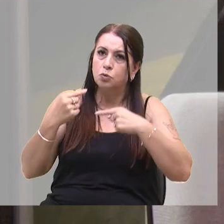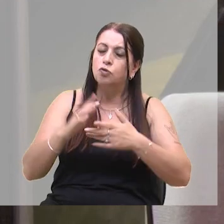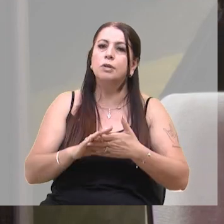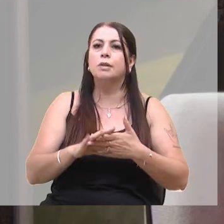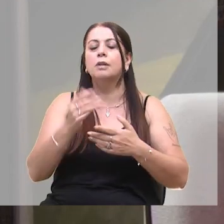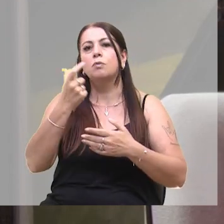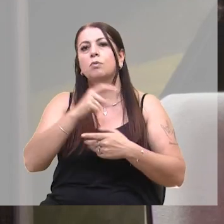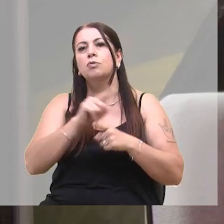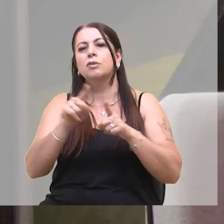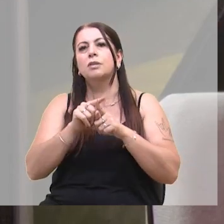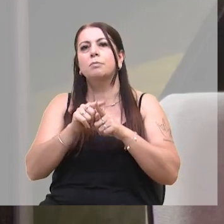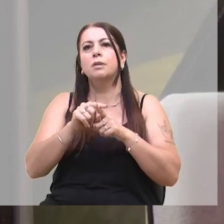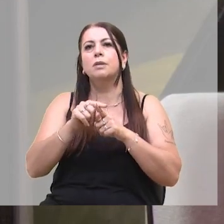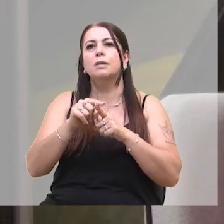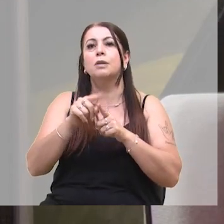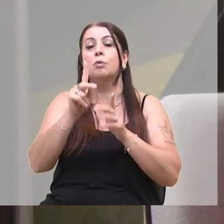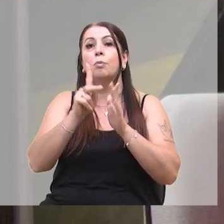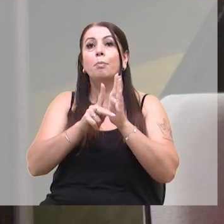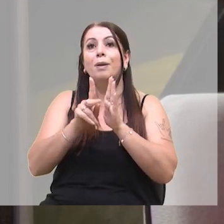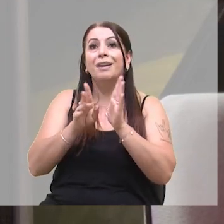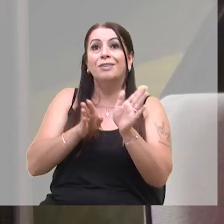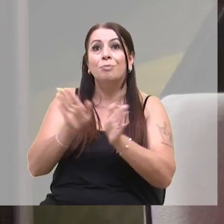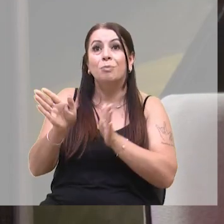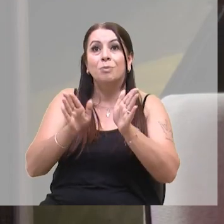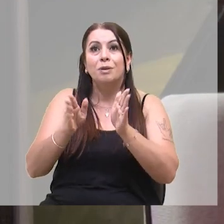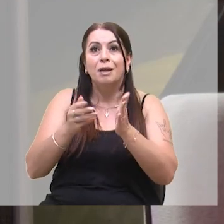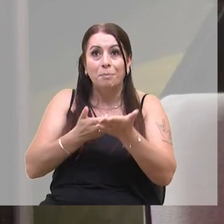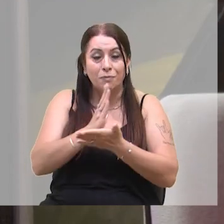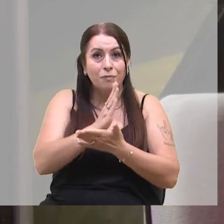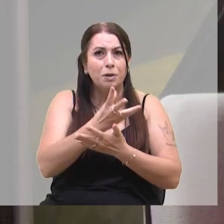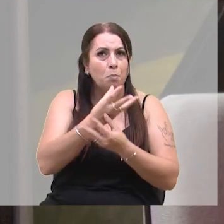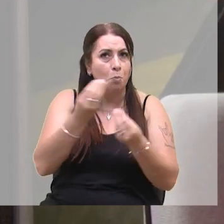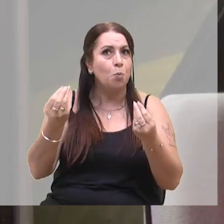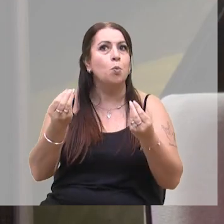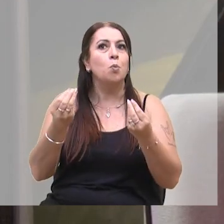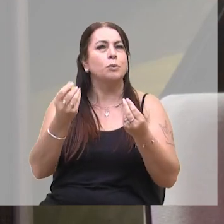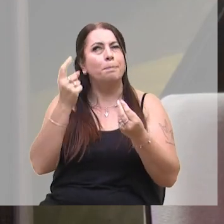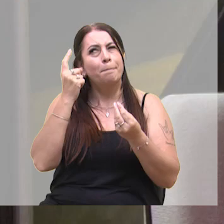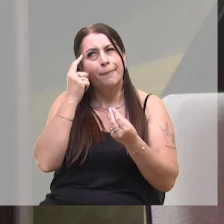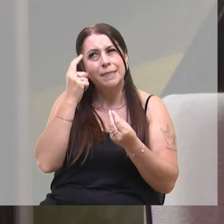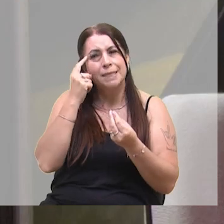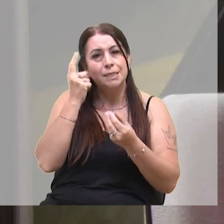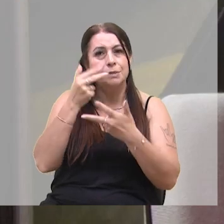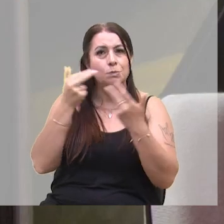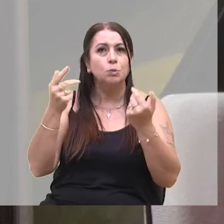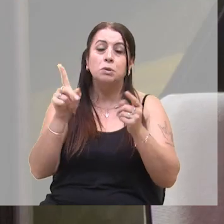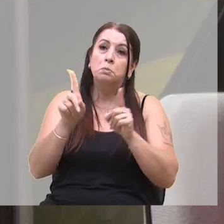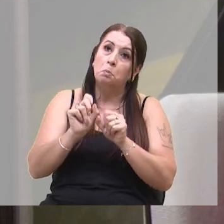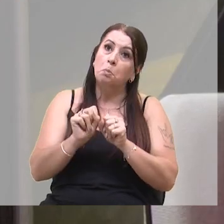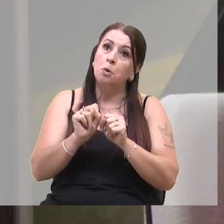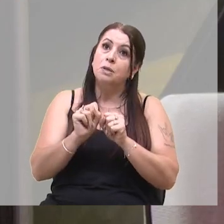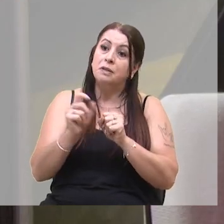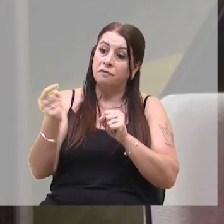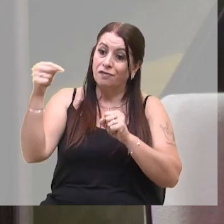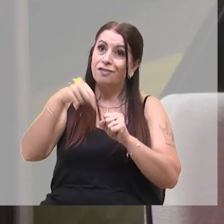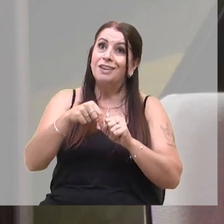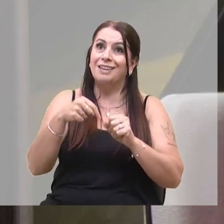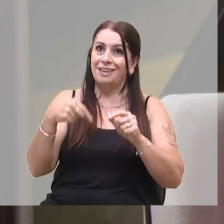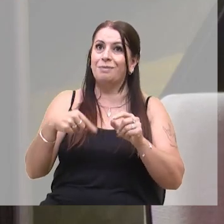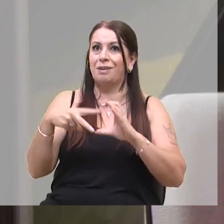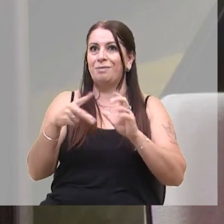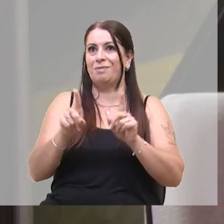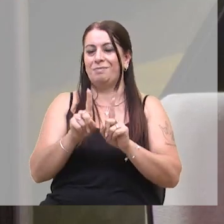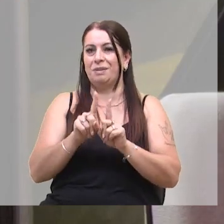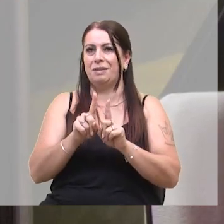virão outras possibilidades para a gente discutir. Acho que a questão do plano de mobilidade, uma vez aprovado, tem muito ainda a gente